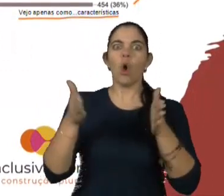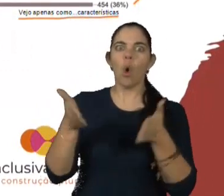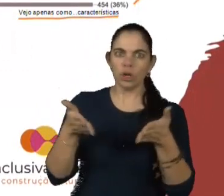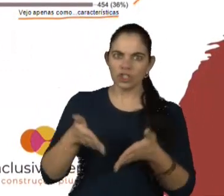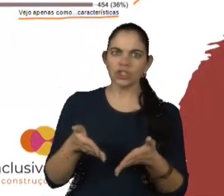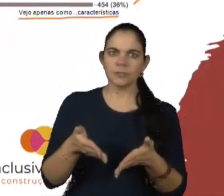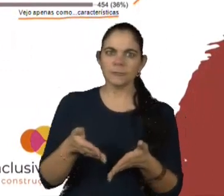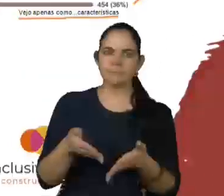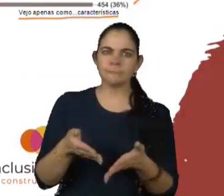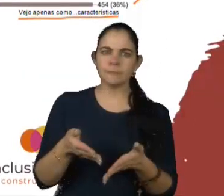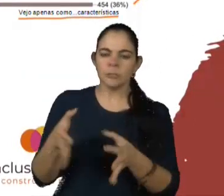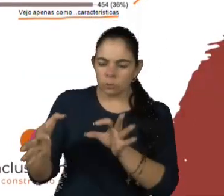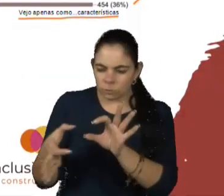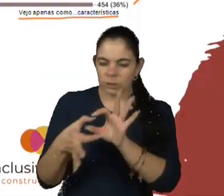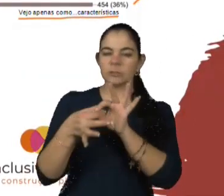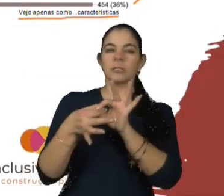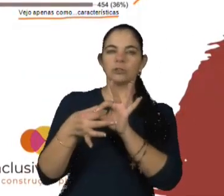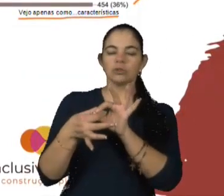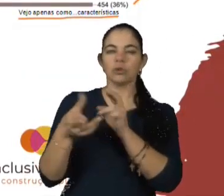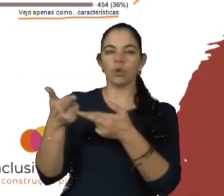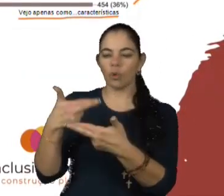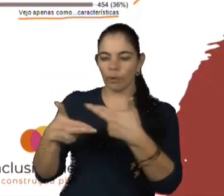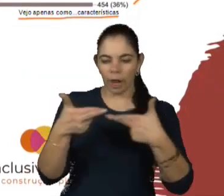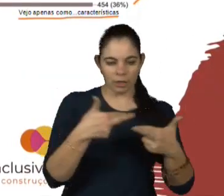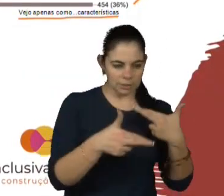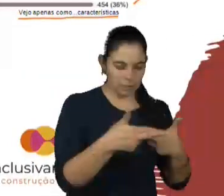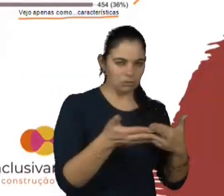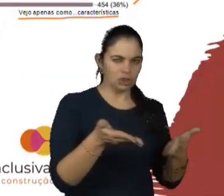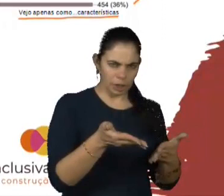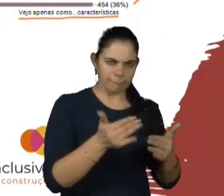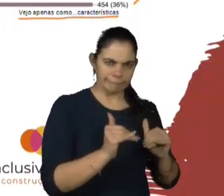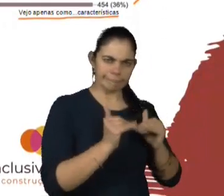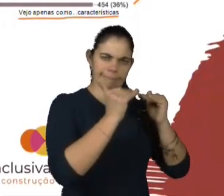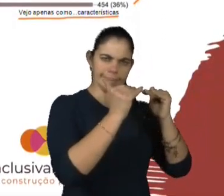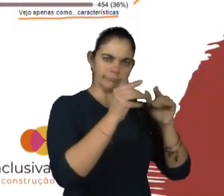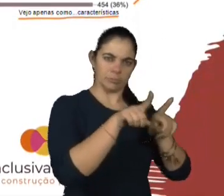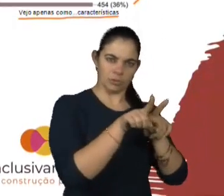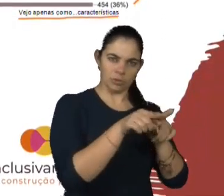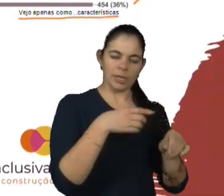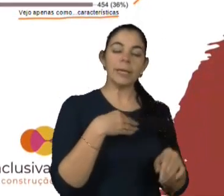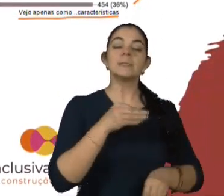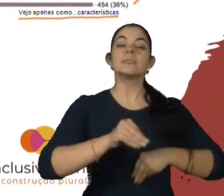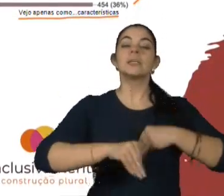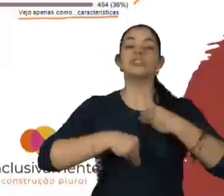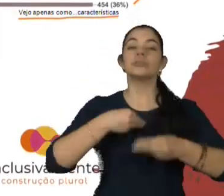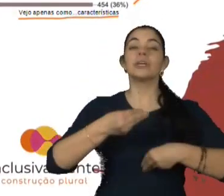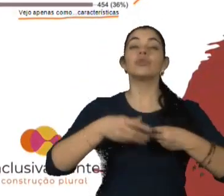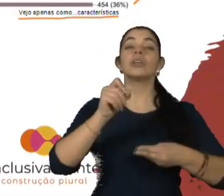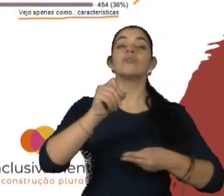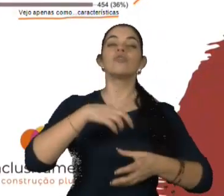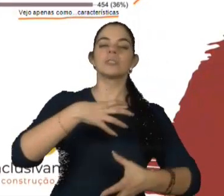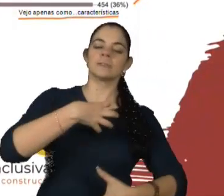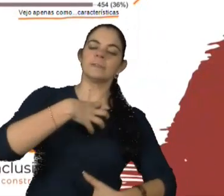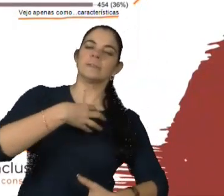Hoje, se conectando com essa relação já construída com seu filho, qual sentimento traduz o que você sente em